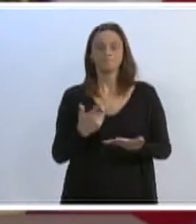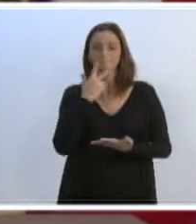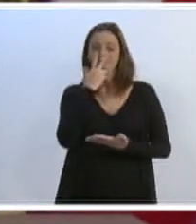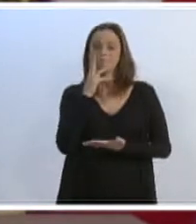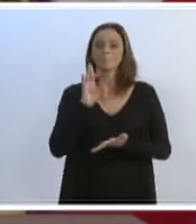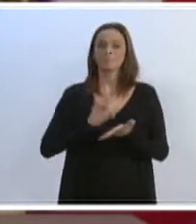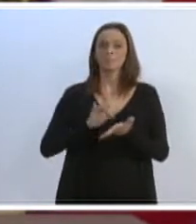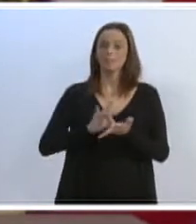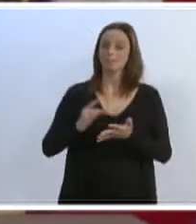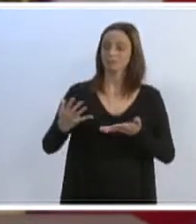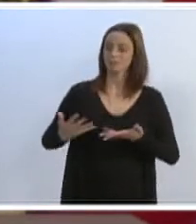nosso repositório digital,